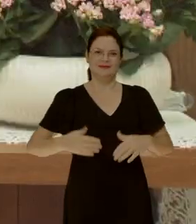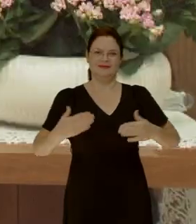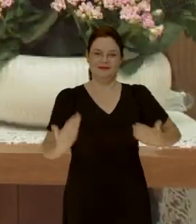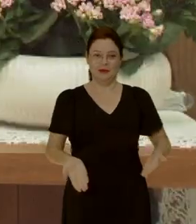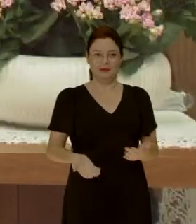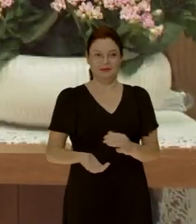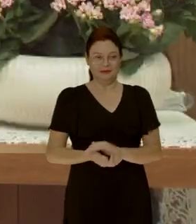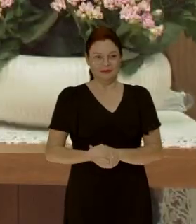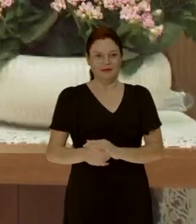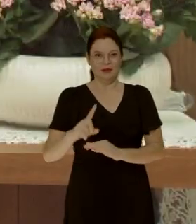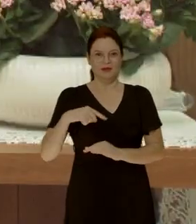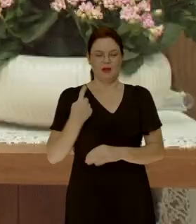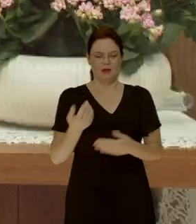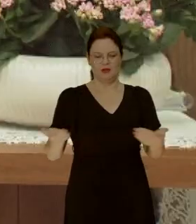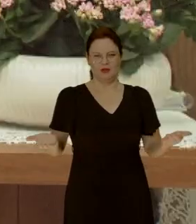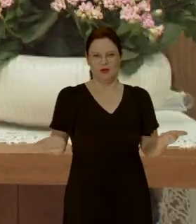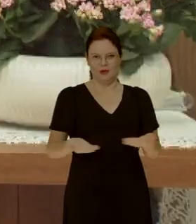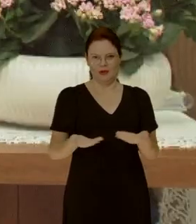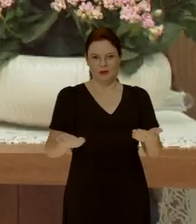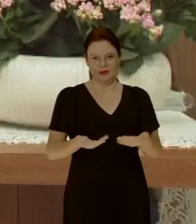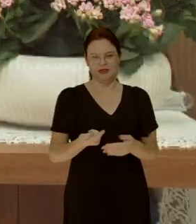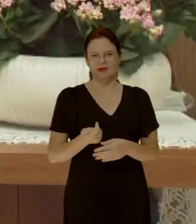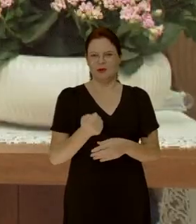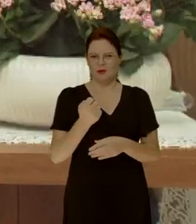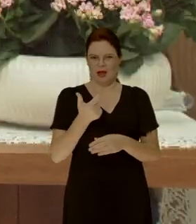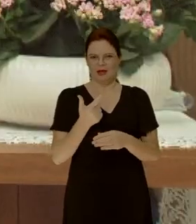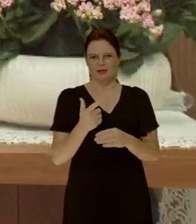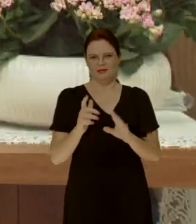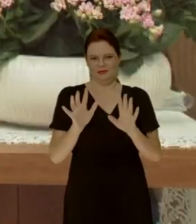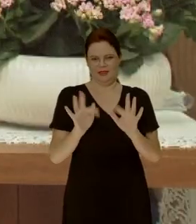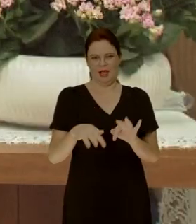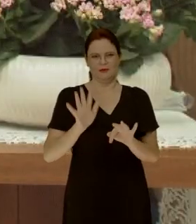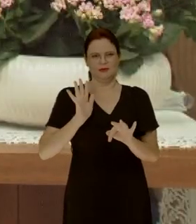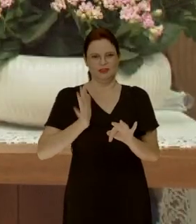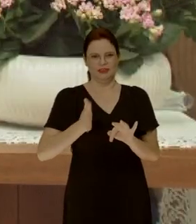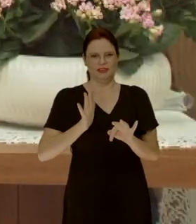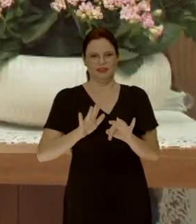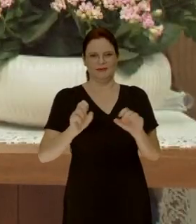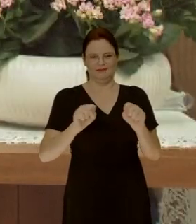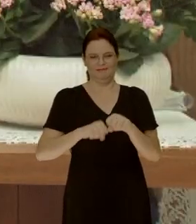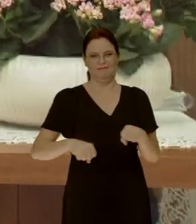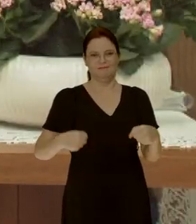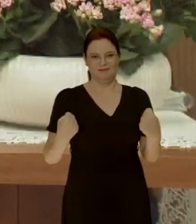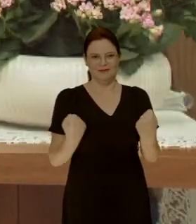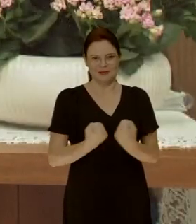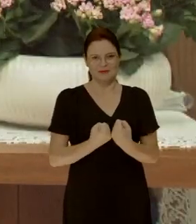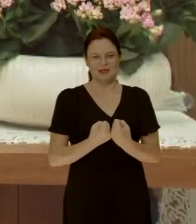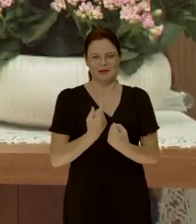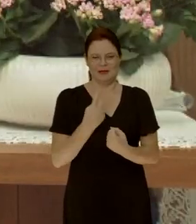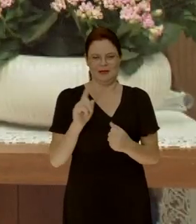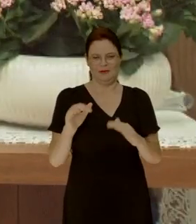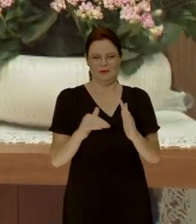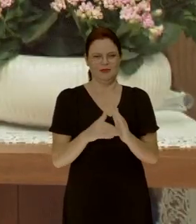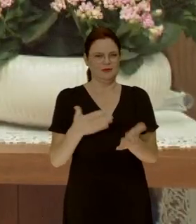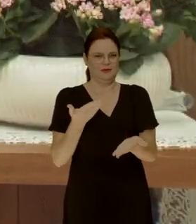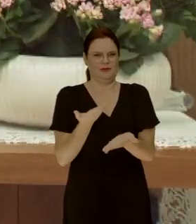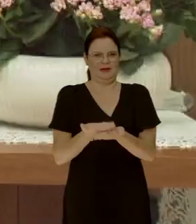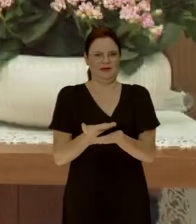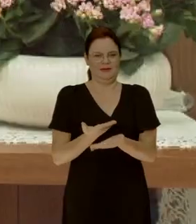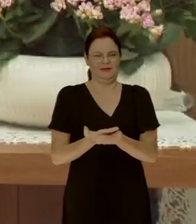mandar. Estamos aqui nesse final desse mini seminário